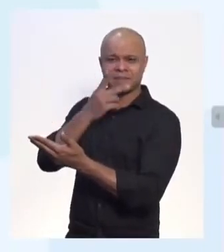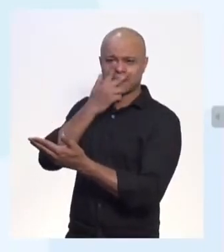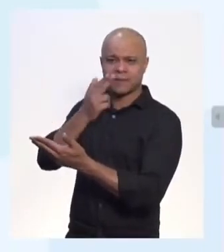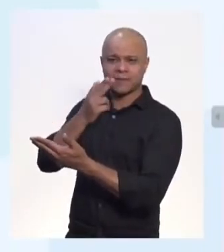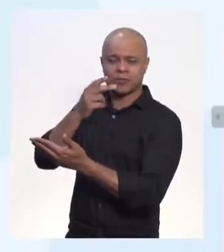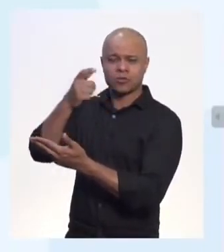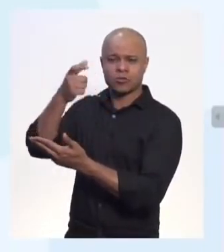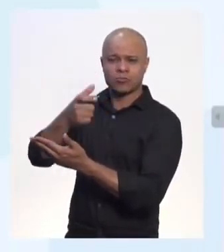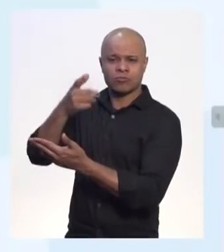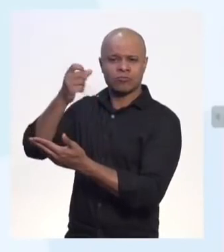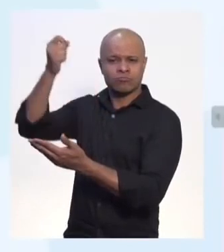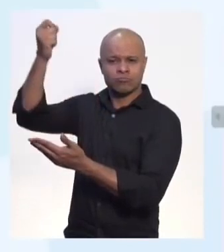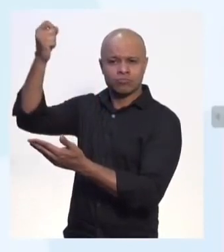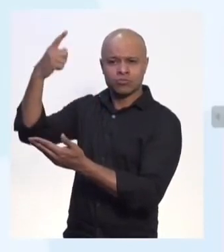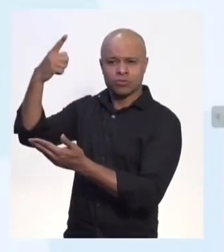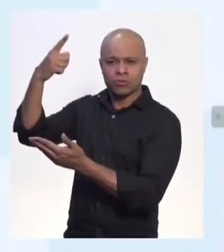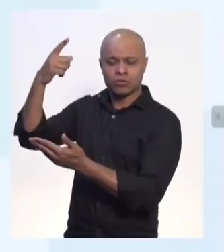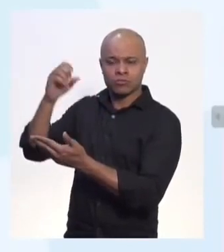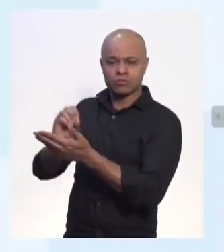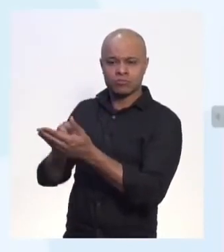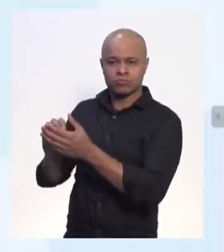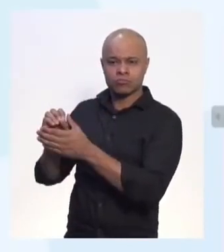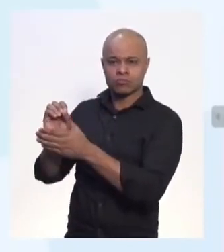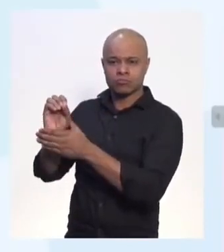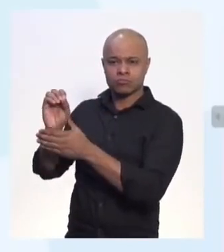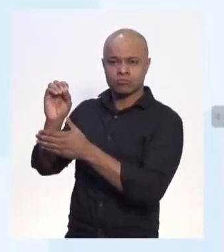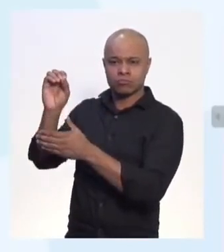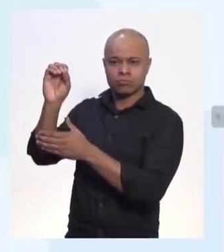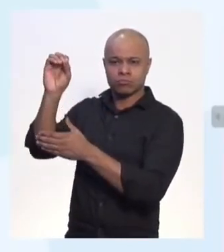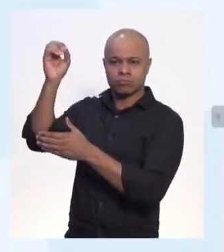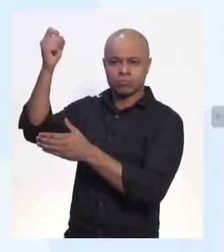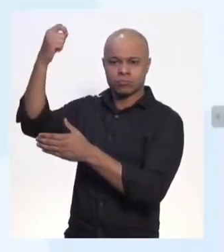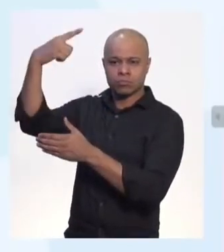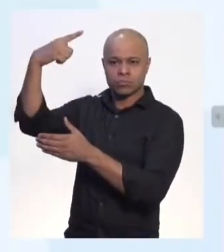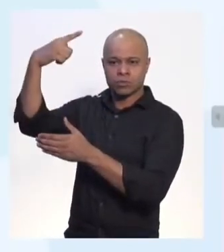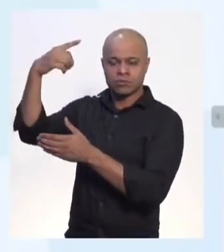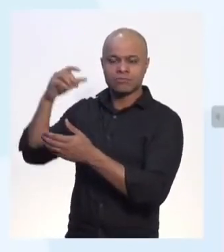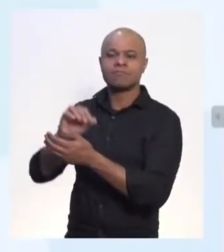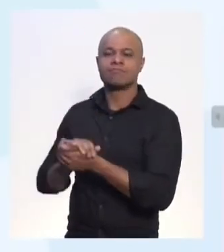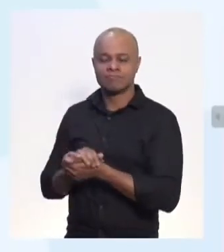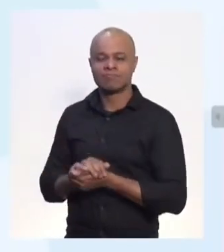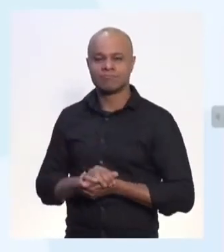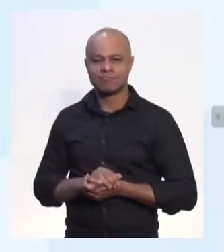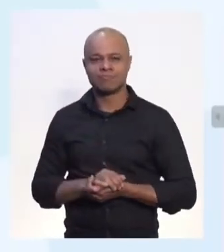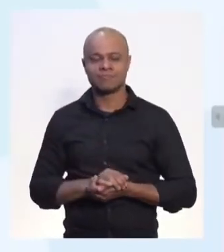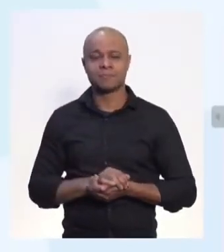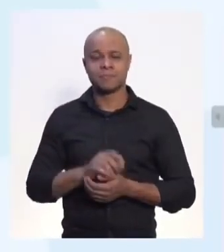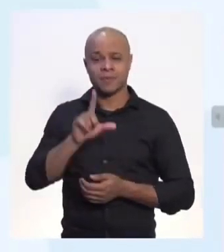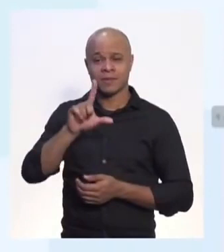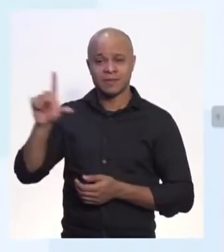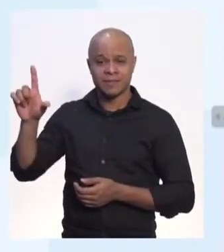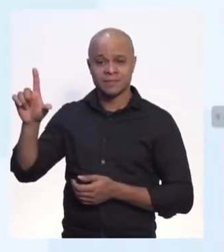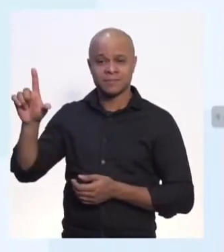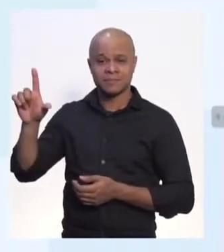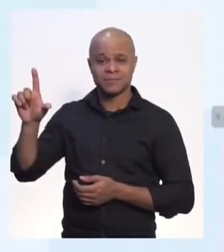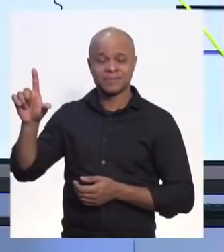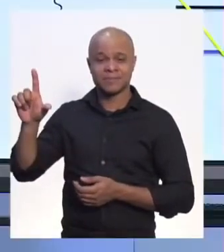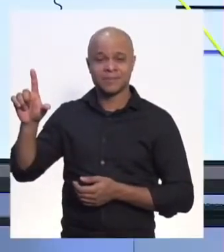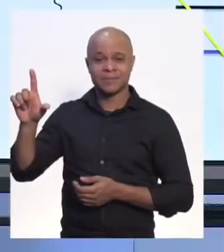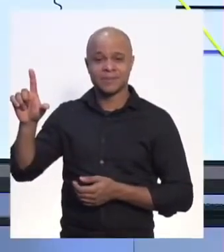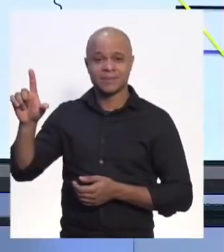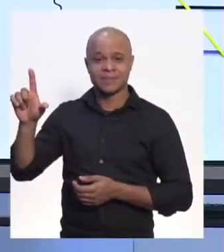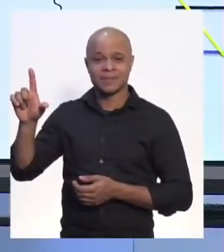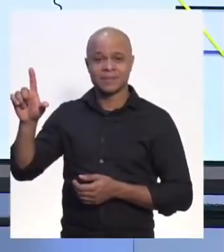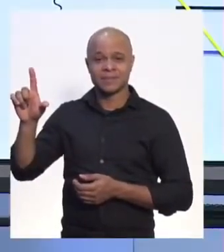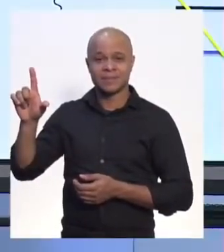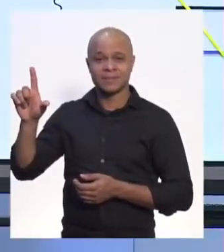essa. Qualquer referência que eu tenho em relação à localização, o que que tal? Onde que o sol nasce? O sol nasce no leste. Onde que ele se põe?